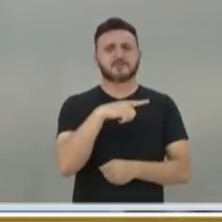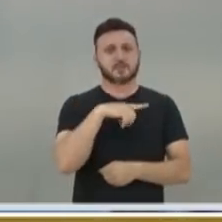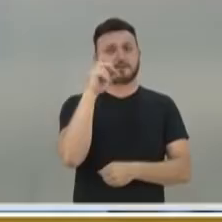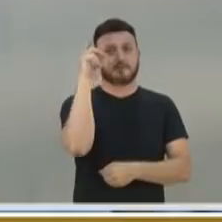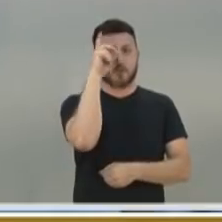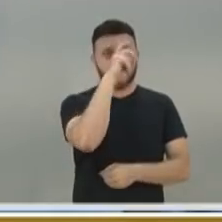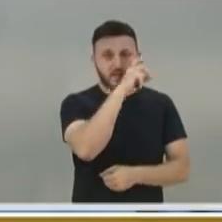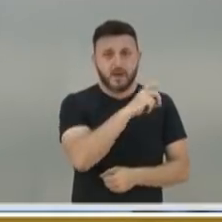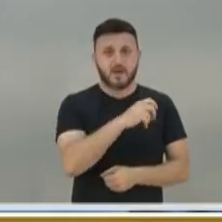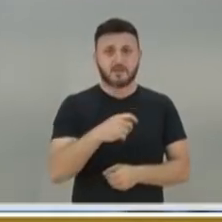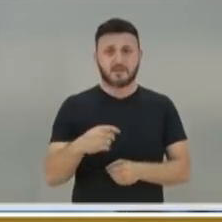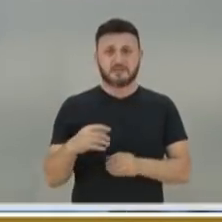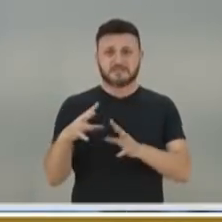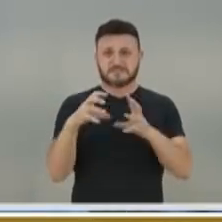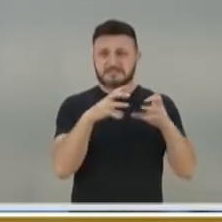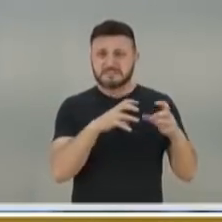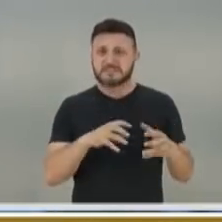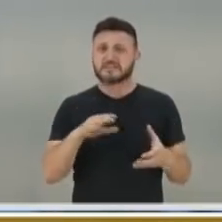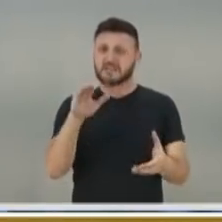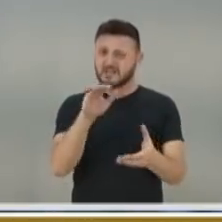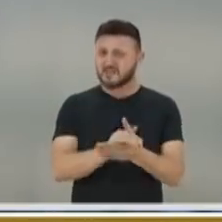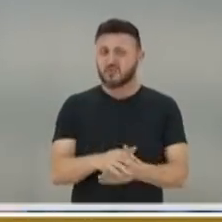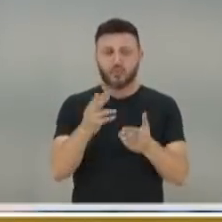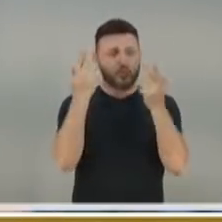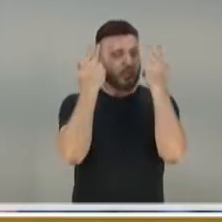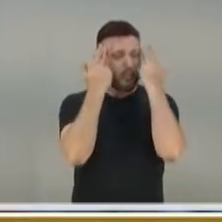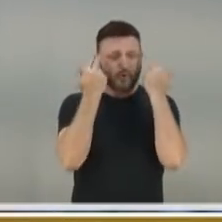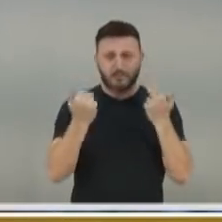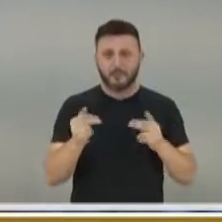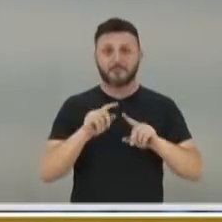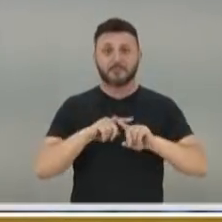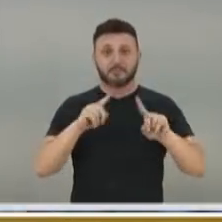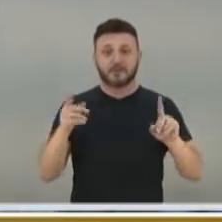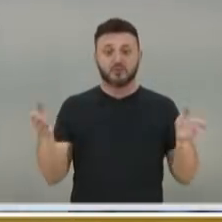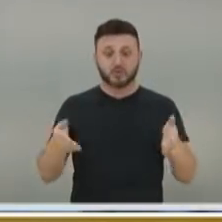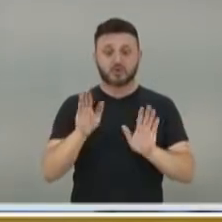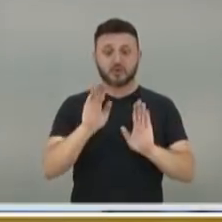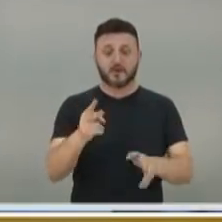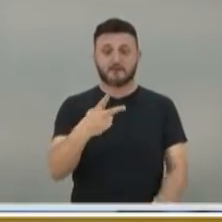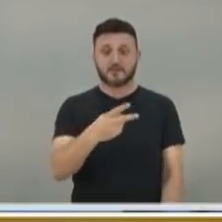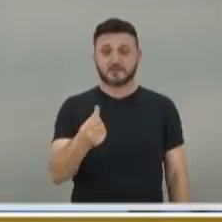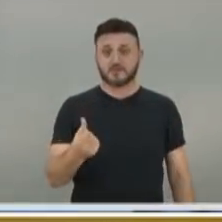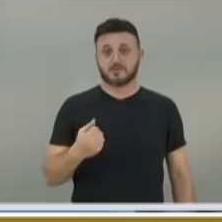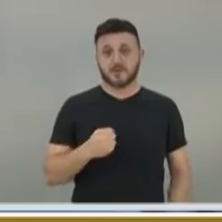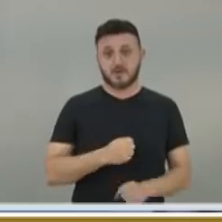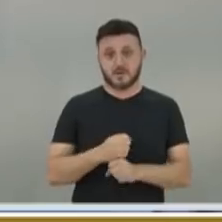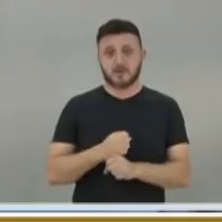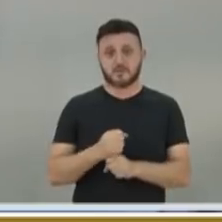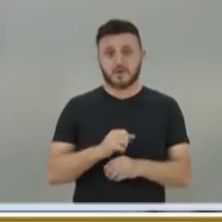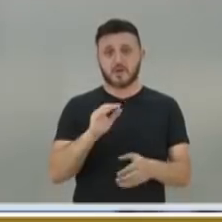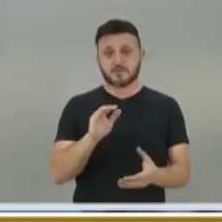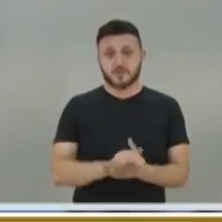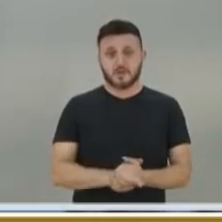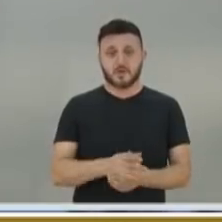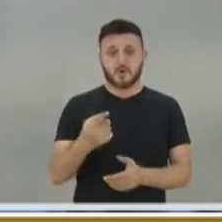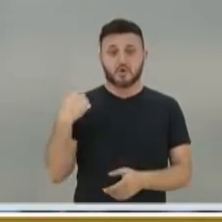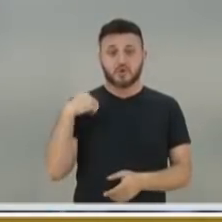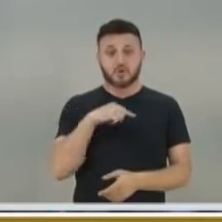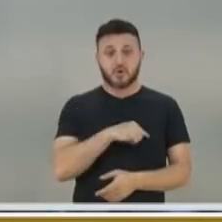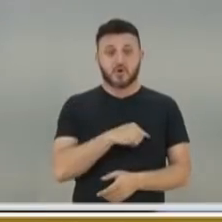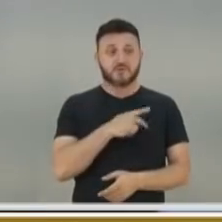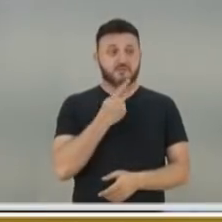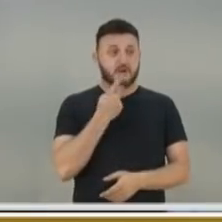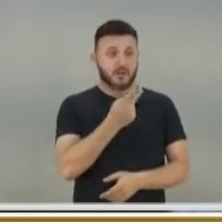dificuldades da nossa vida de casado, que hoje são 26 anos. Nós costumamos dizer que nós não somos um casal da